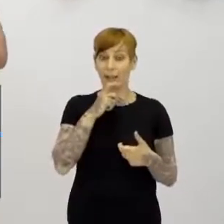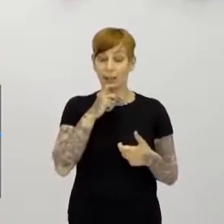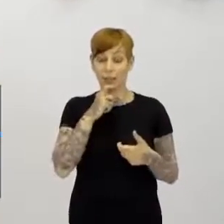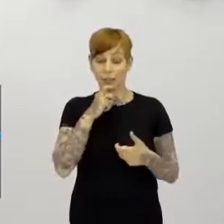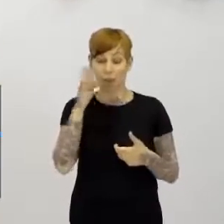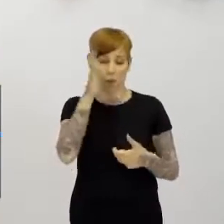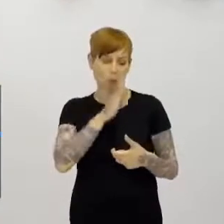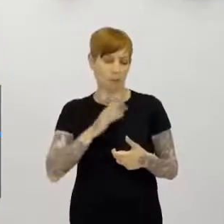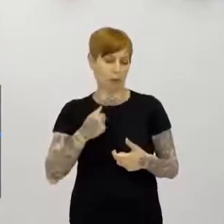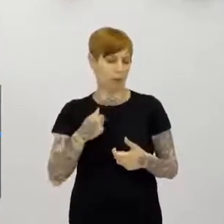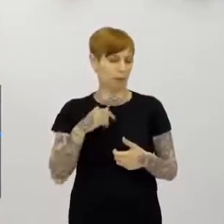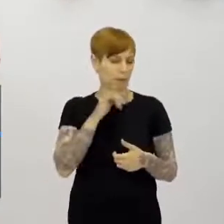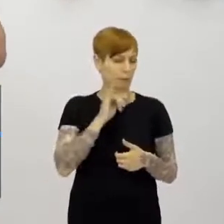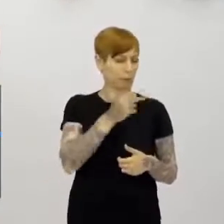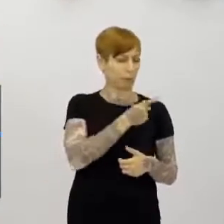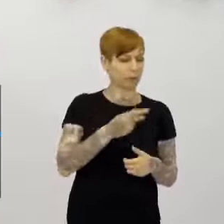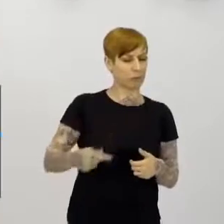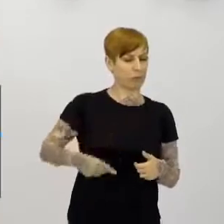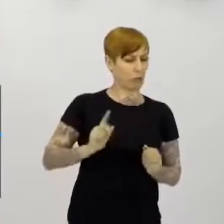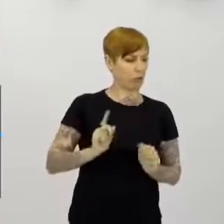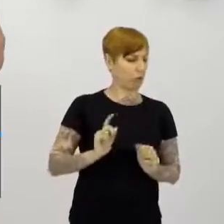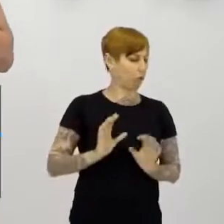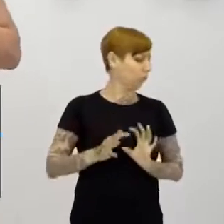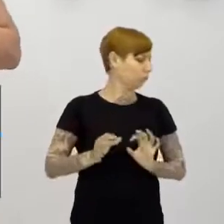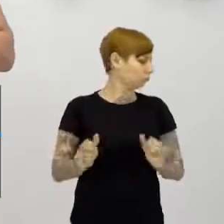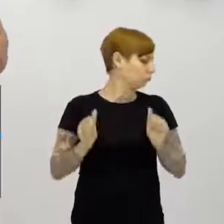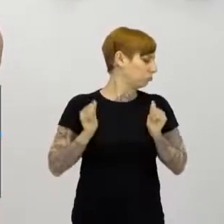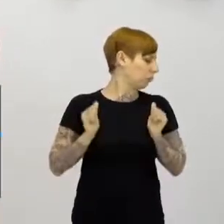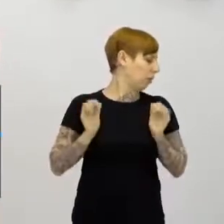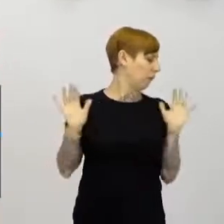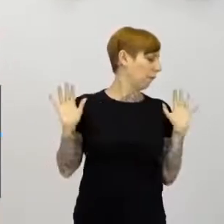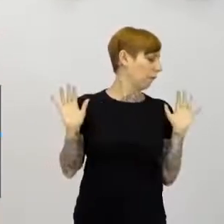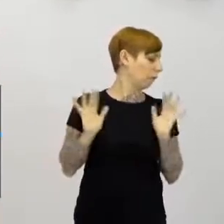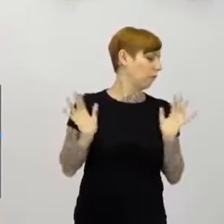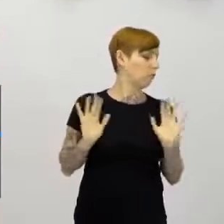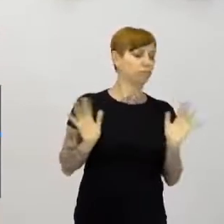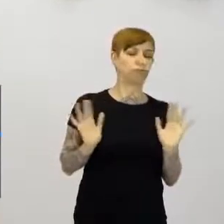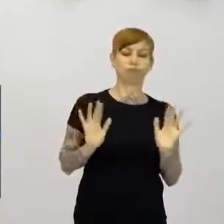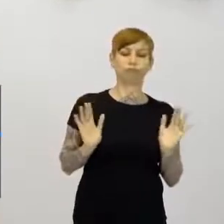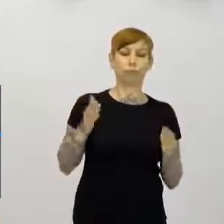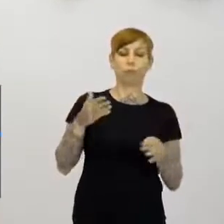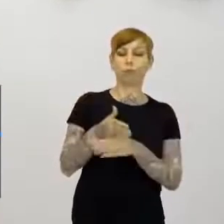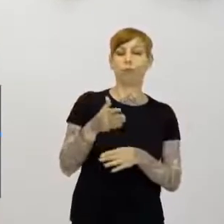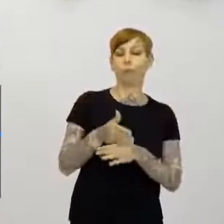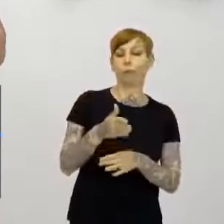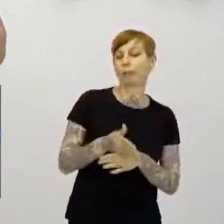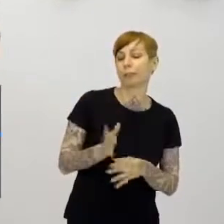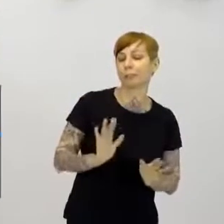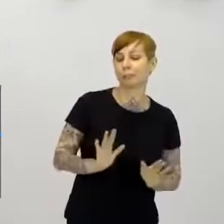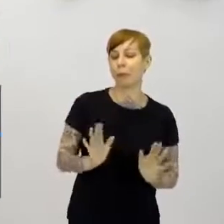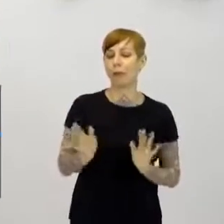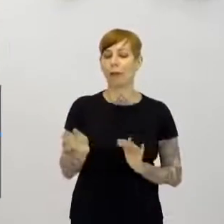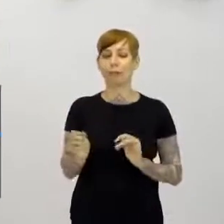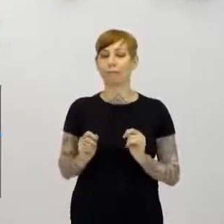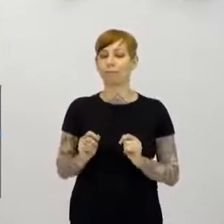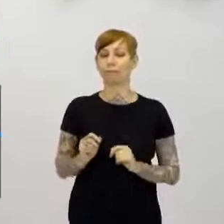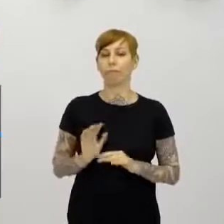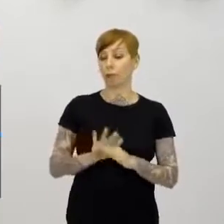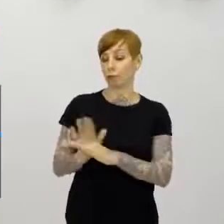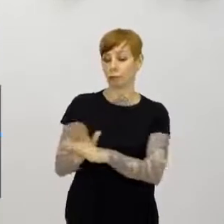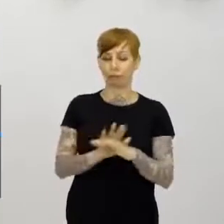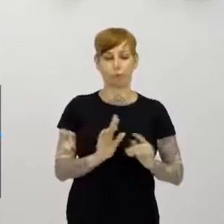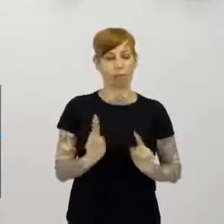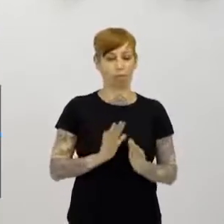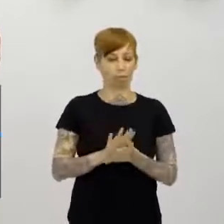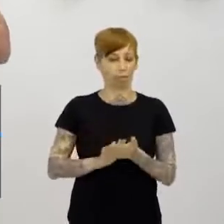que neutro, a gente não vai participar, mas estaremos neutro. Estaremos aqui neutro, certo? Só que aí o Jânio